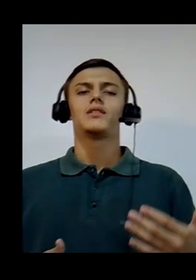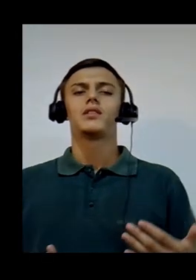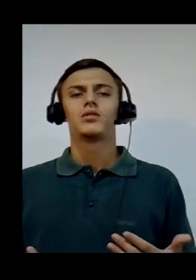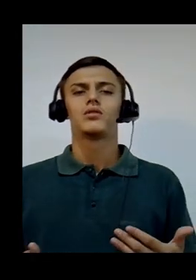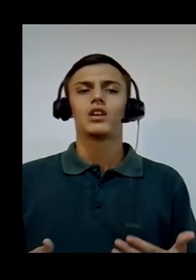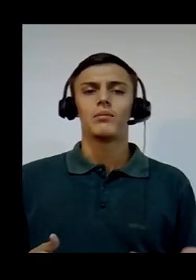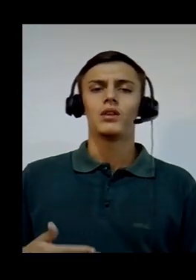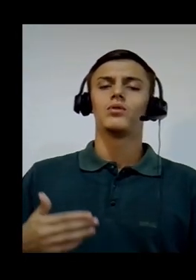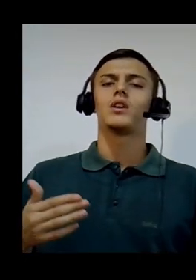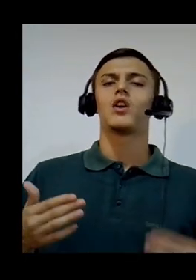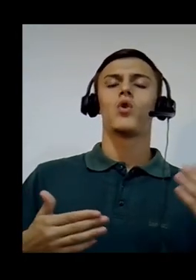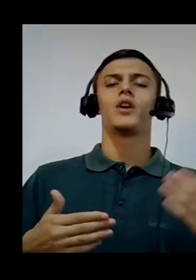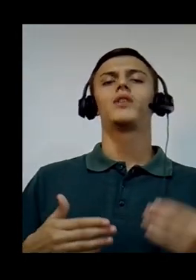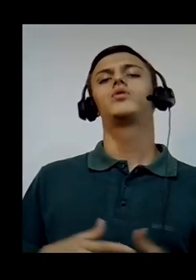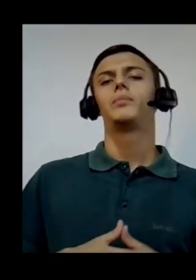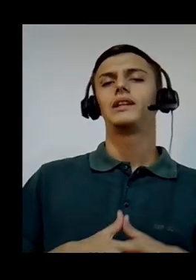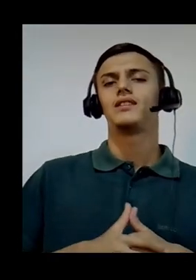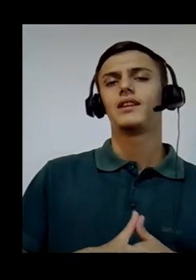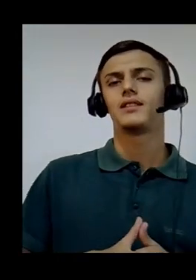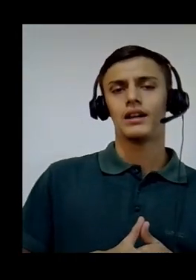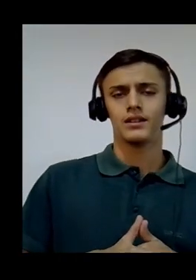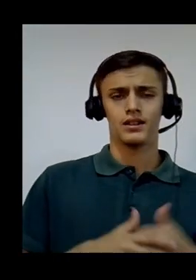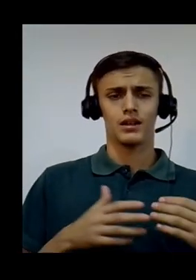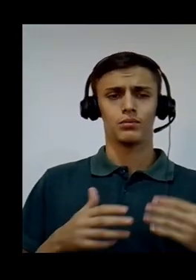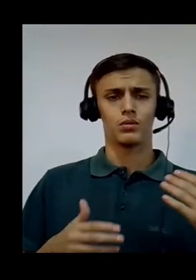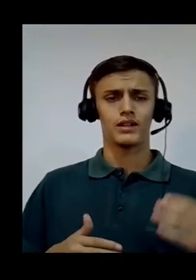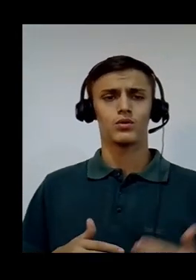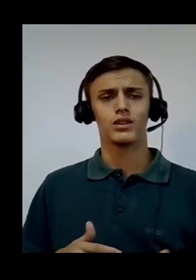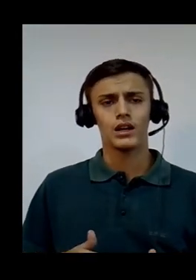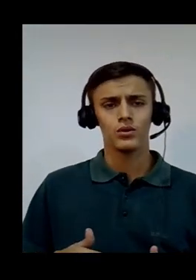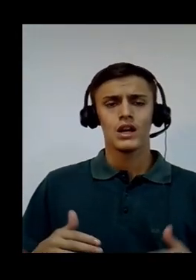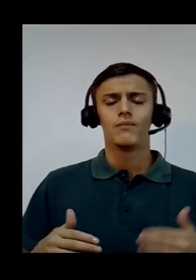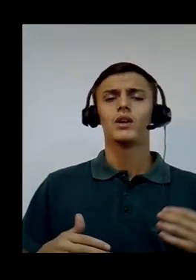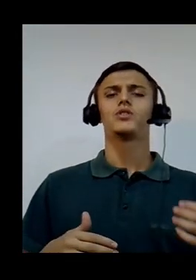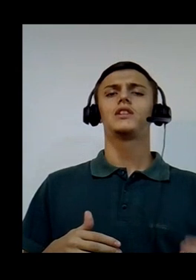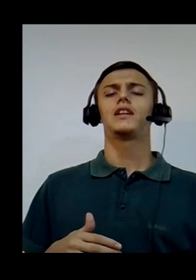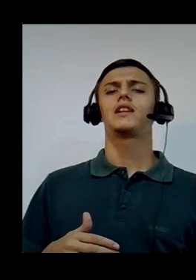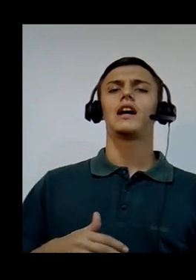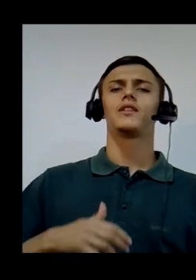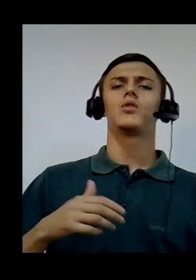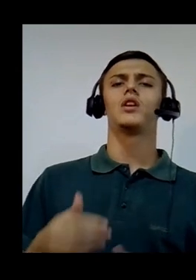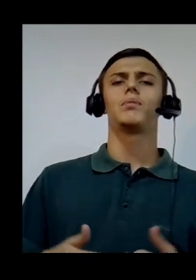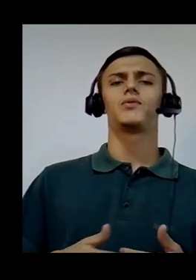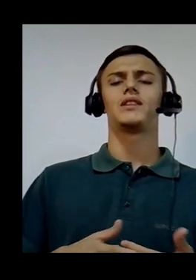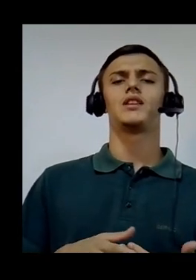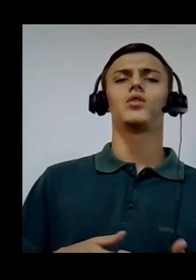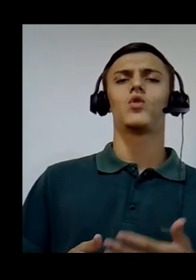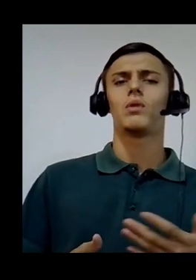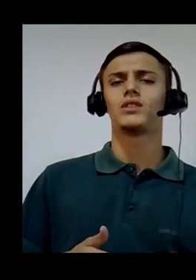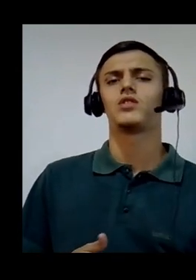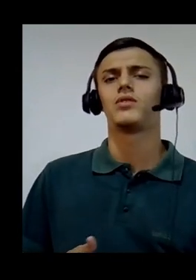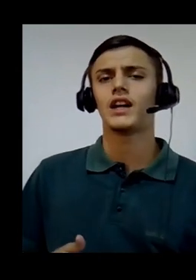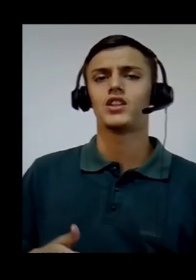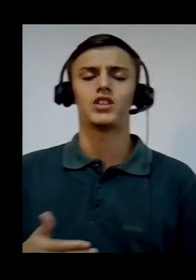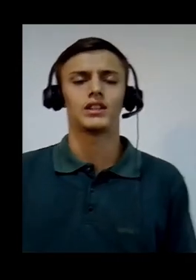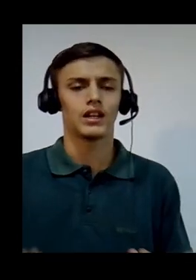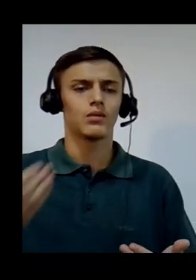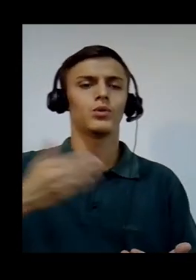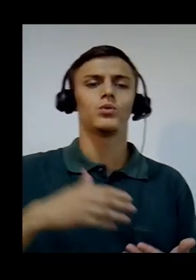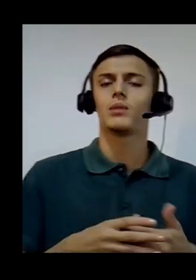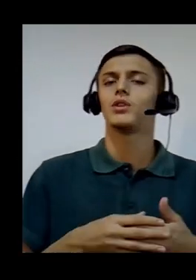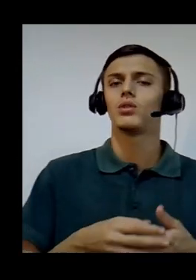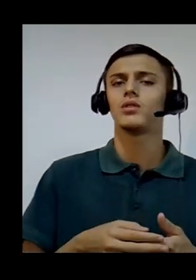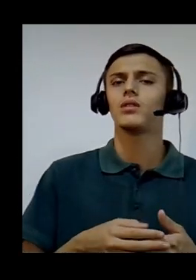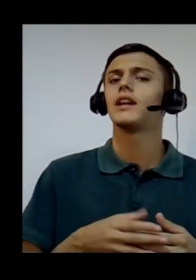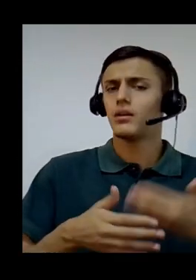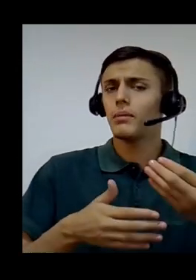Sempre ter uma atenção no seu deslocamento, nunca correr ou subir e descer escadas, né, sempre tomar esse cuidado. Não utilizar escadas ou rampas fazendo alguma outra atividade, a gente